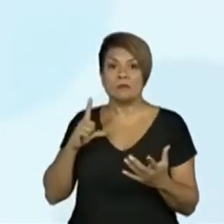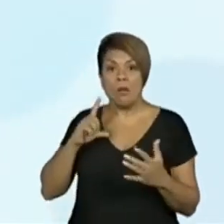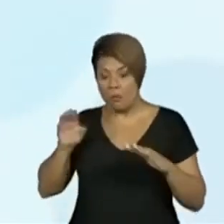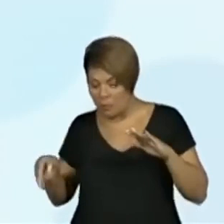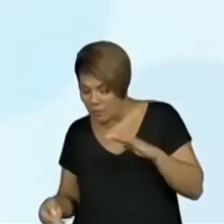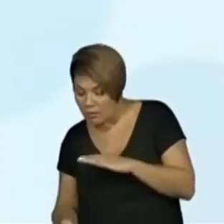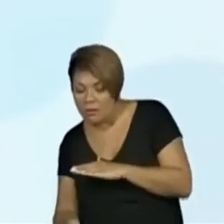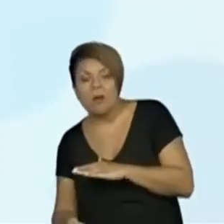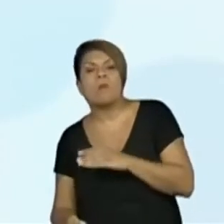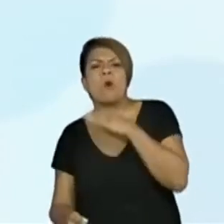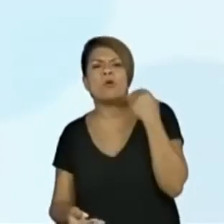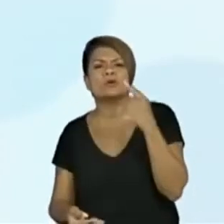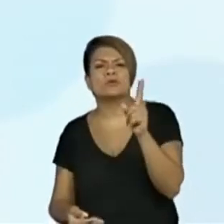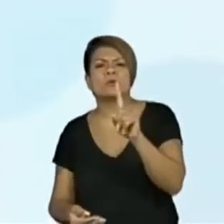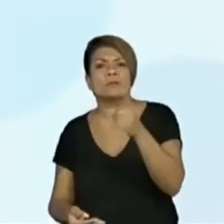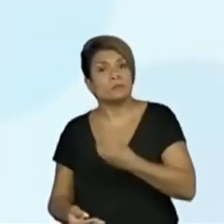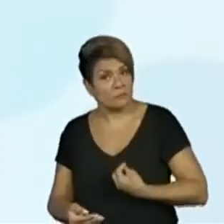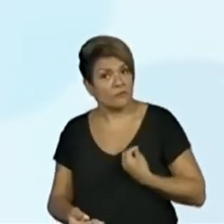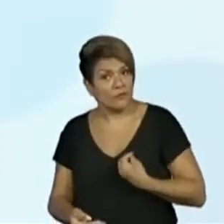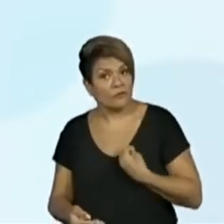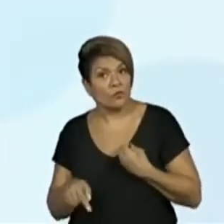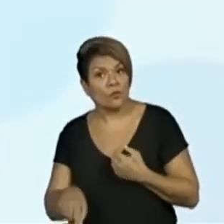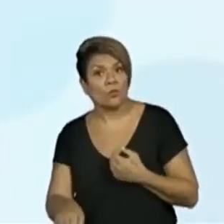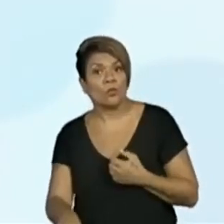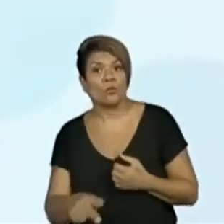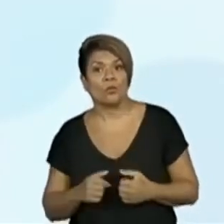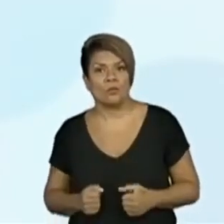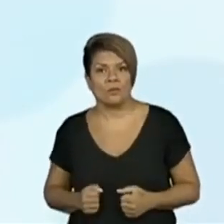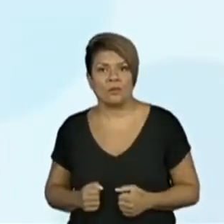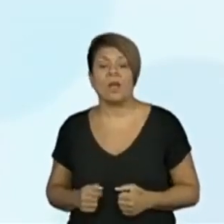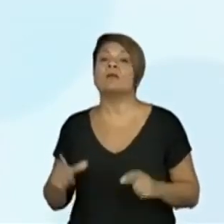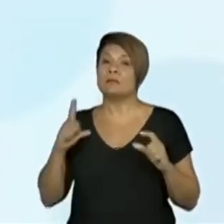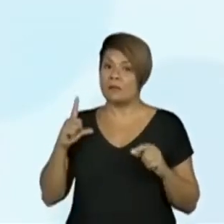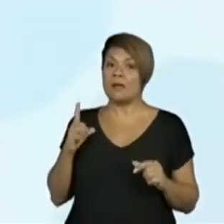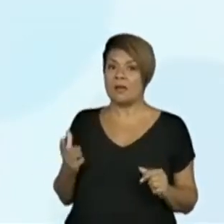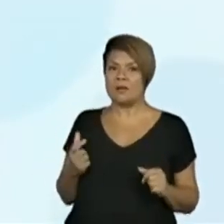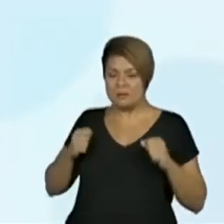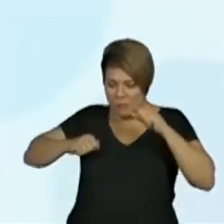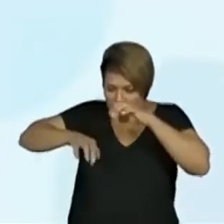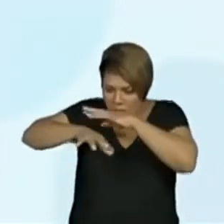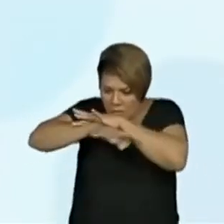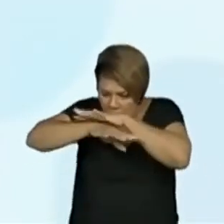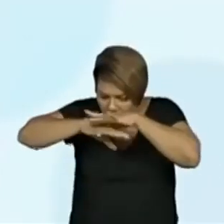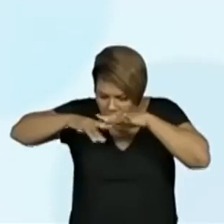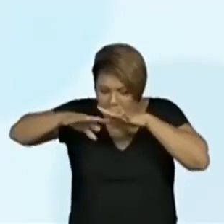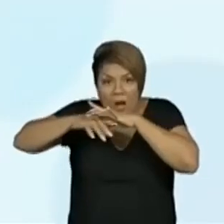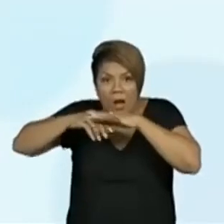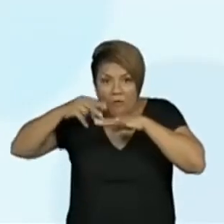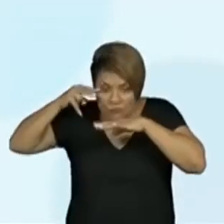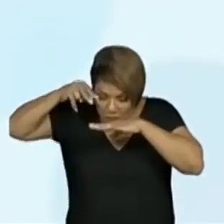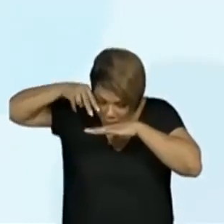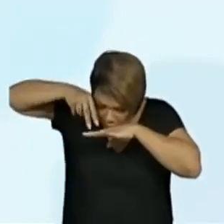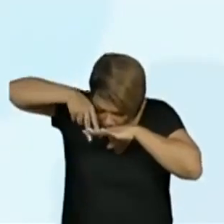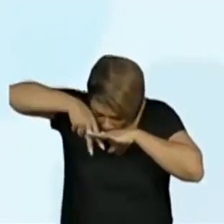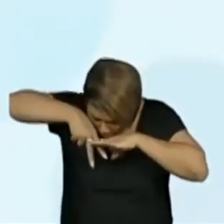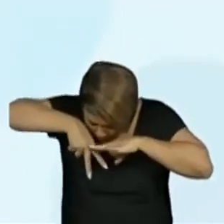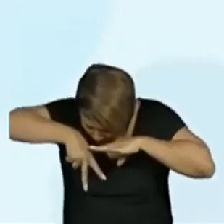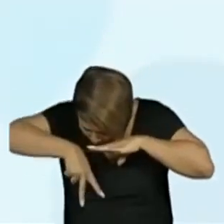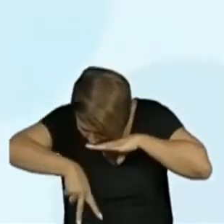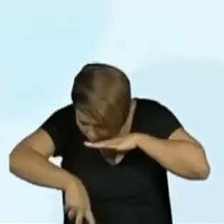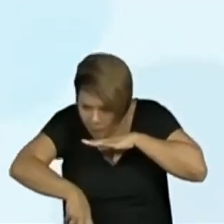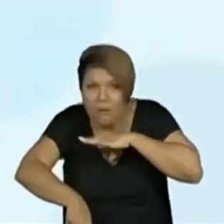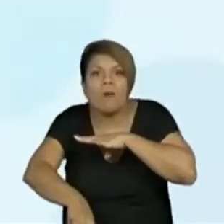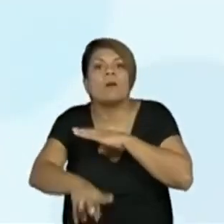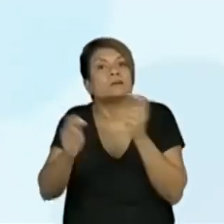lago, não era um lago que não o tivesse. Mas, e pelo jeito transparente, a ponto de ver as vidas que estavam lá,